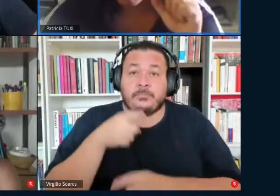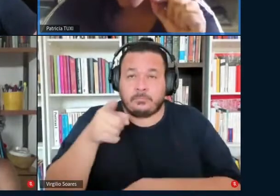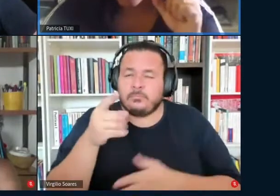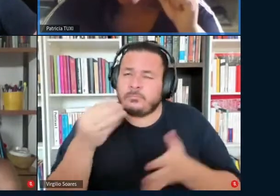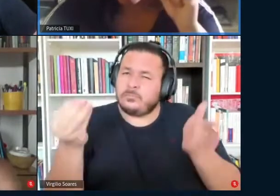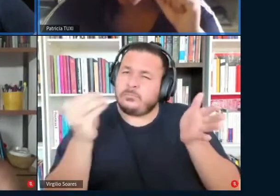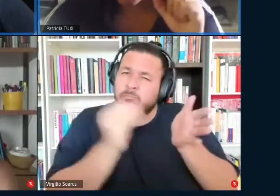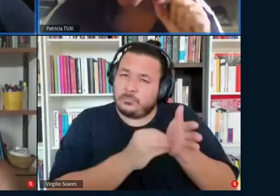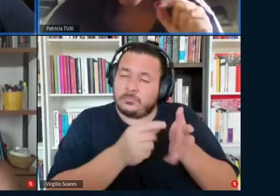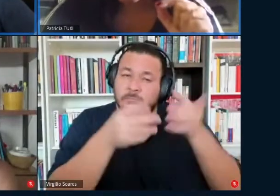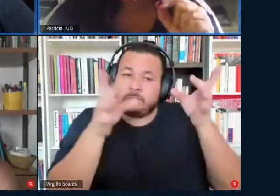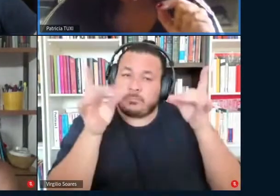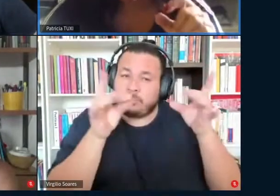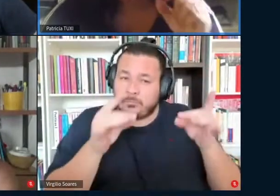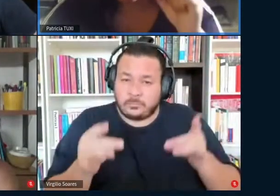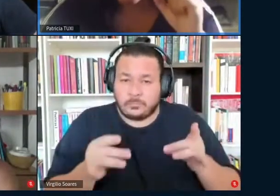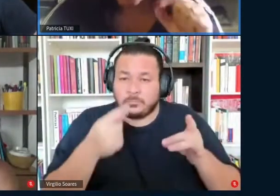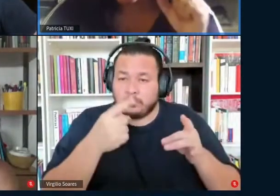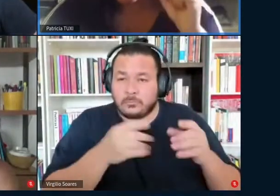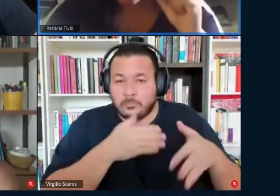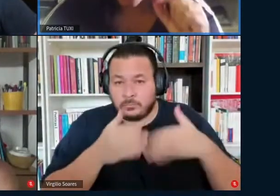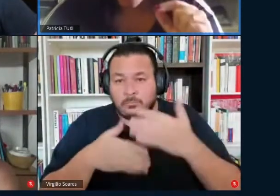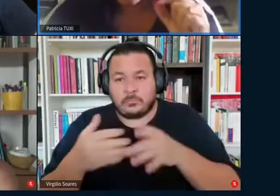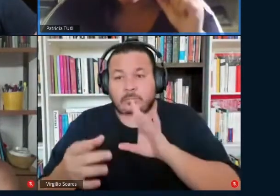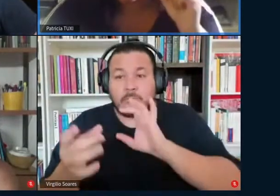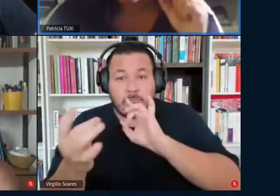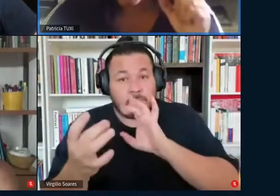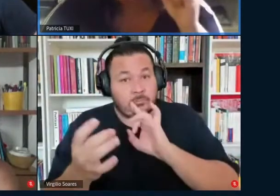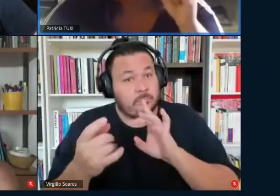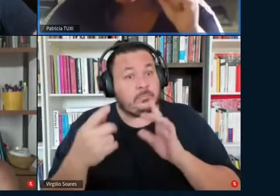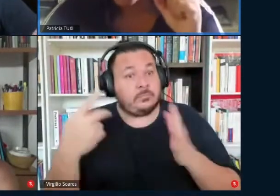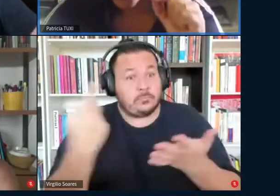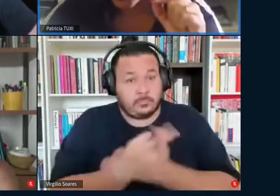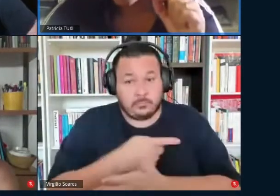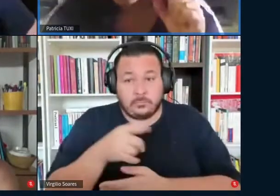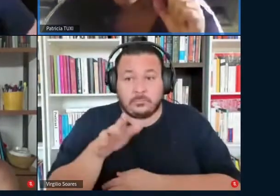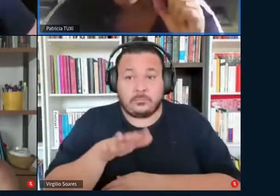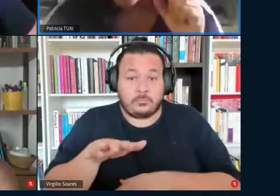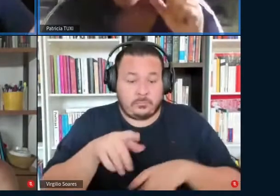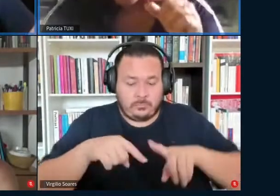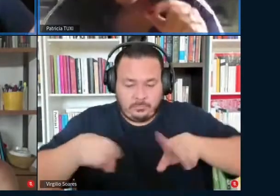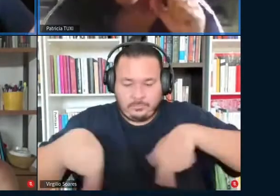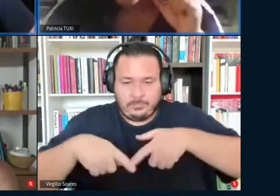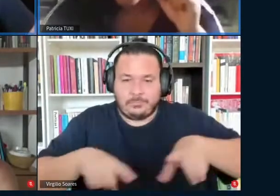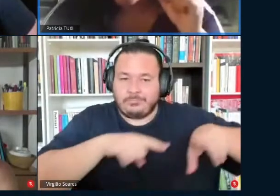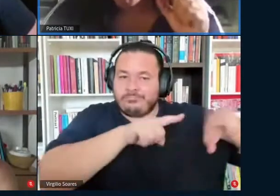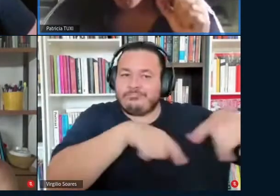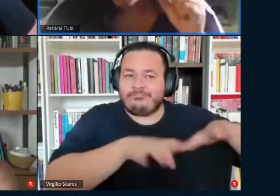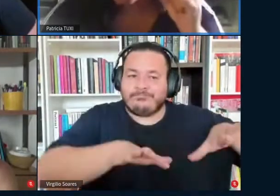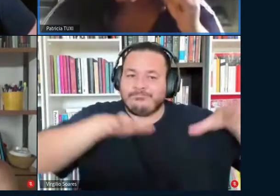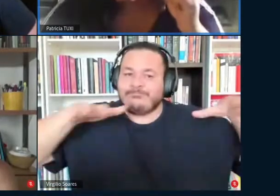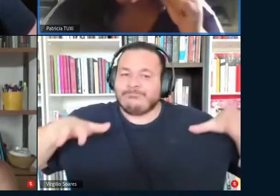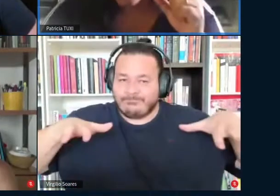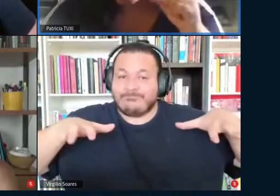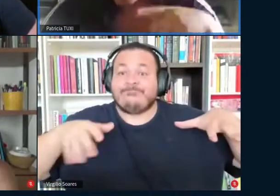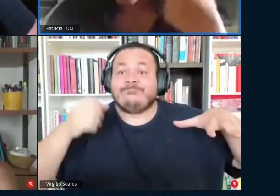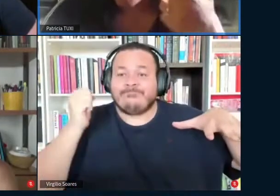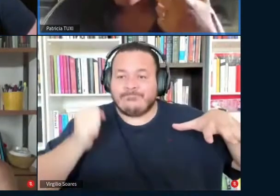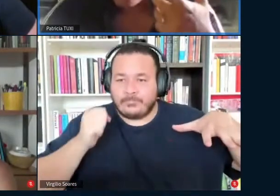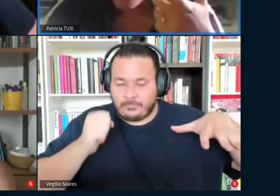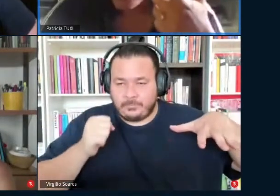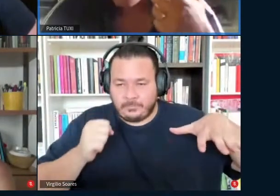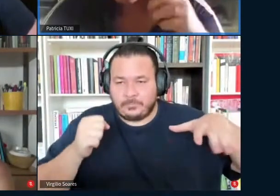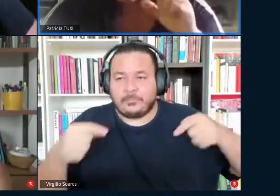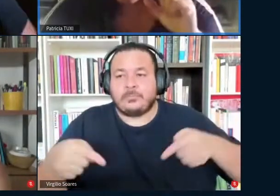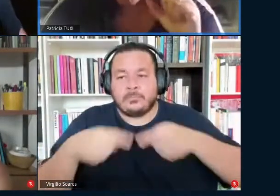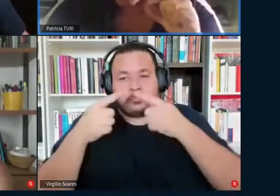de descrever um processo de feed que ocorre em espaços distintos e que ele pode ser para